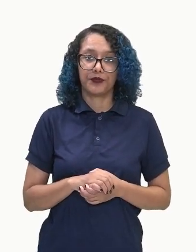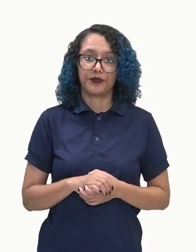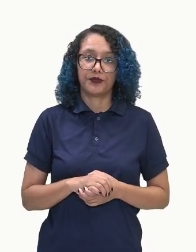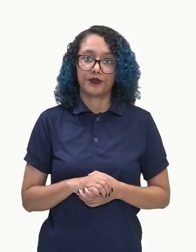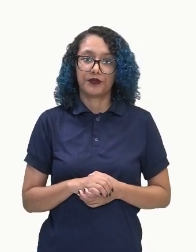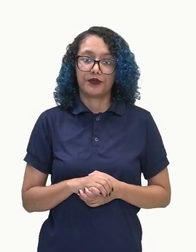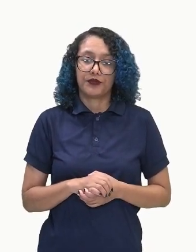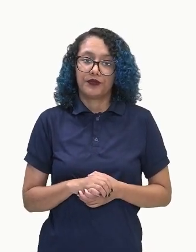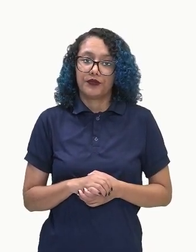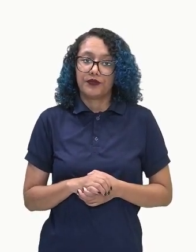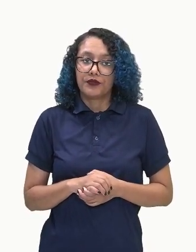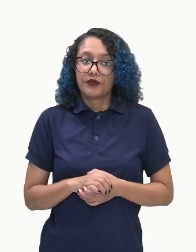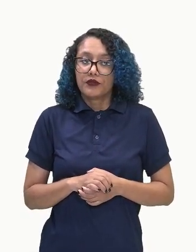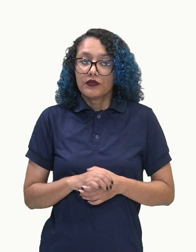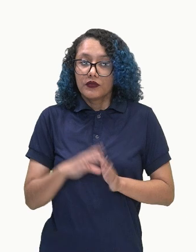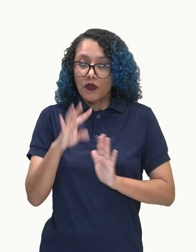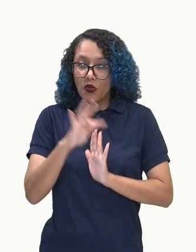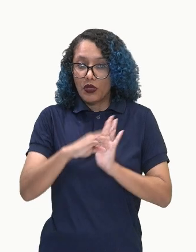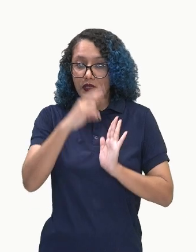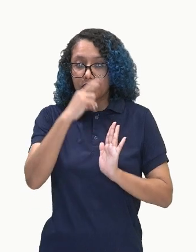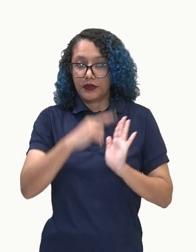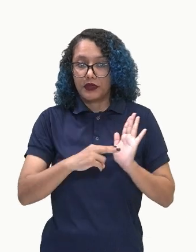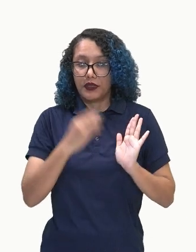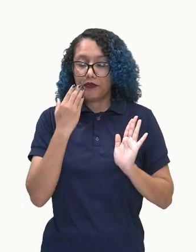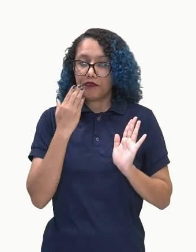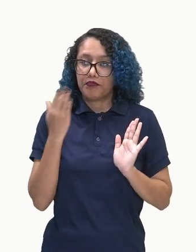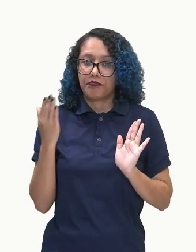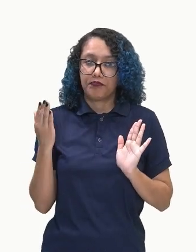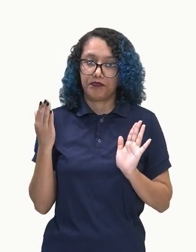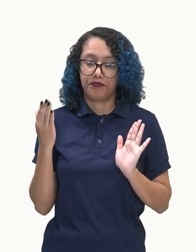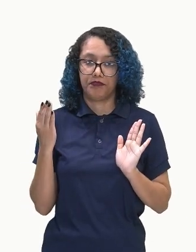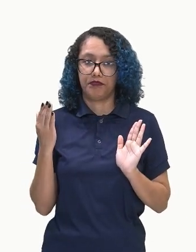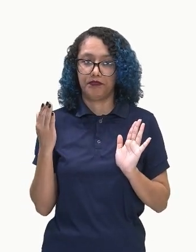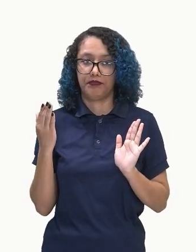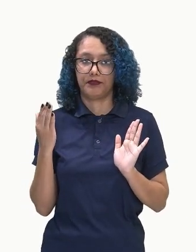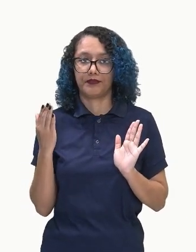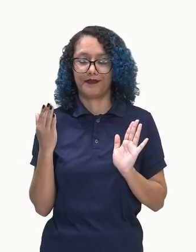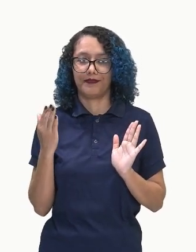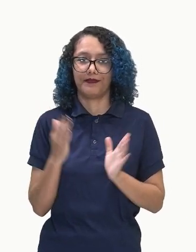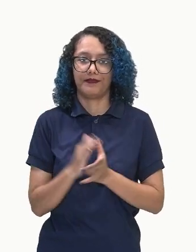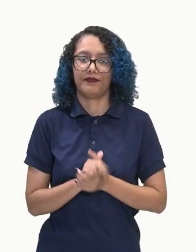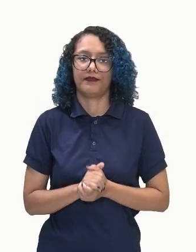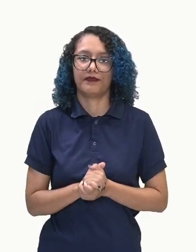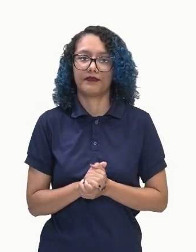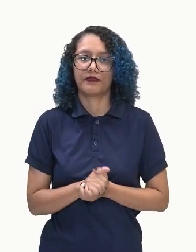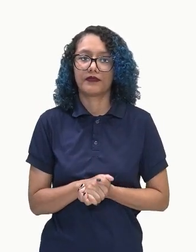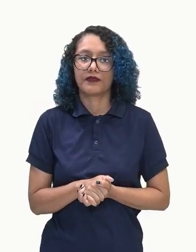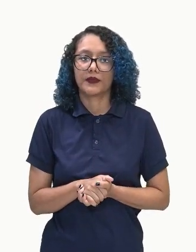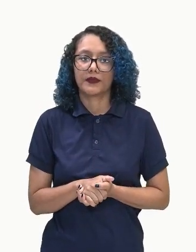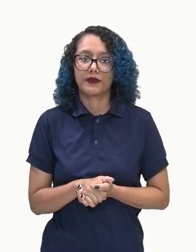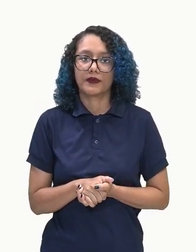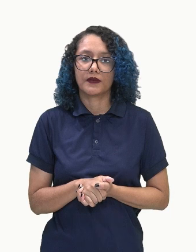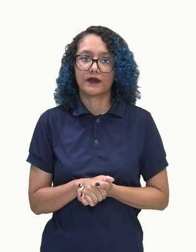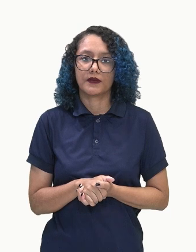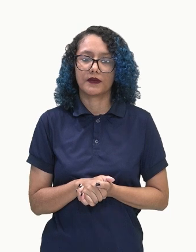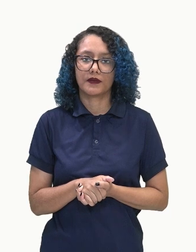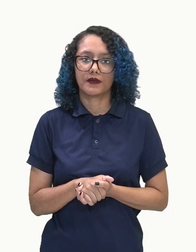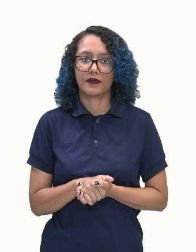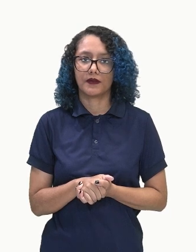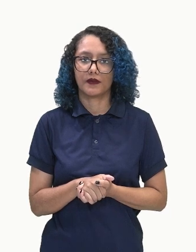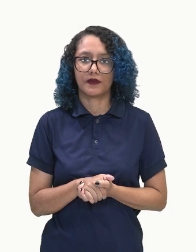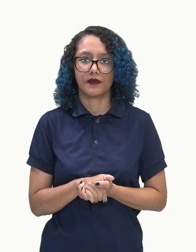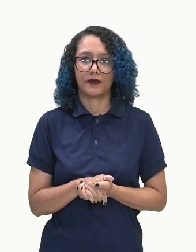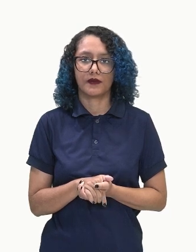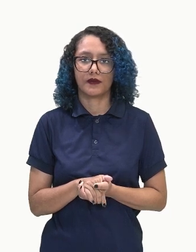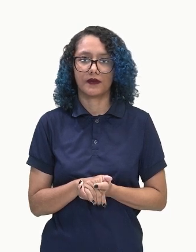Adverbs are words that modify or describe verbs, adjectives, other adverbs, or entire clause. They typically